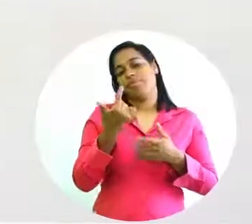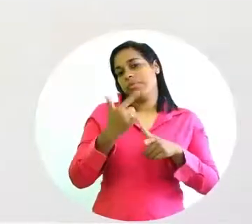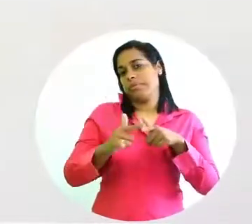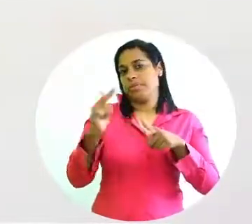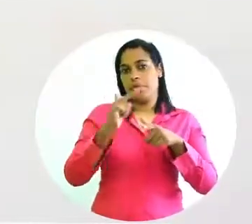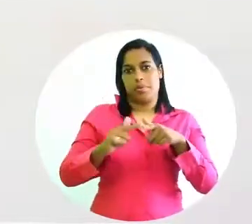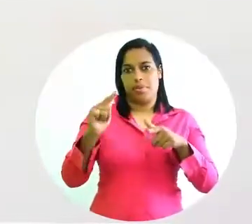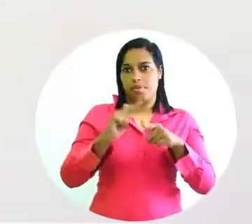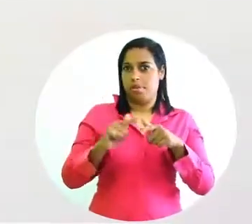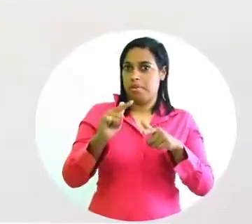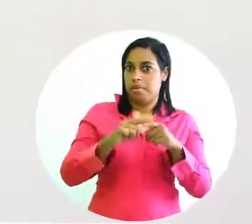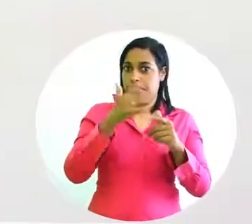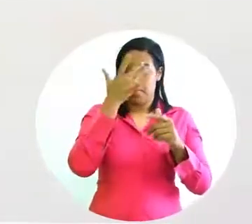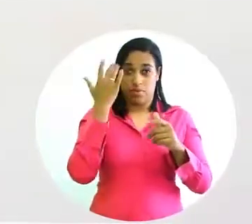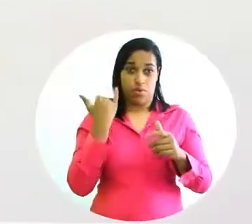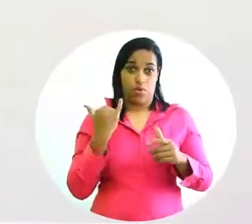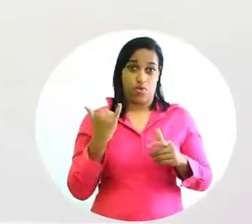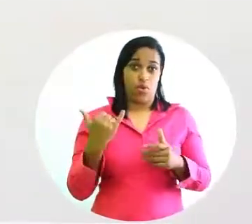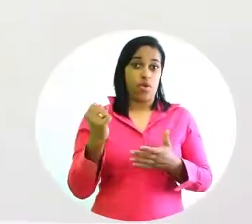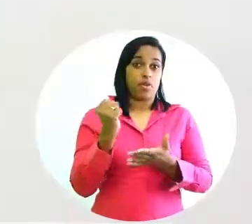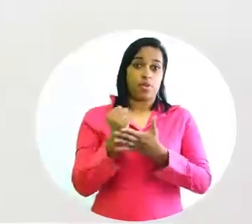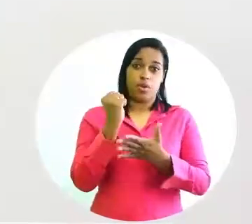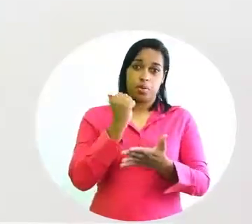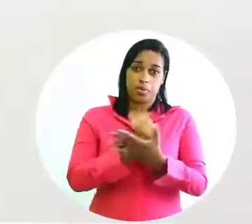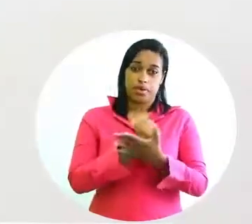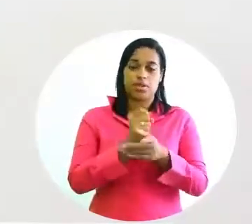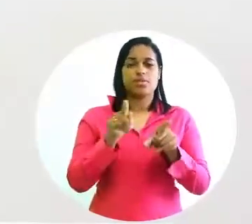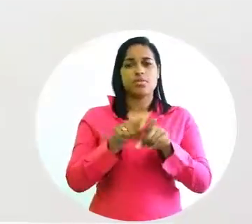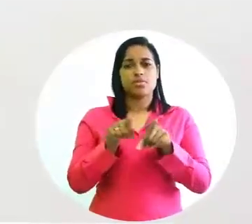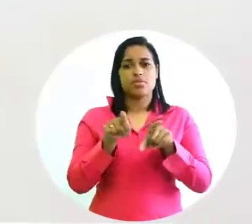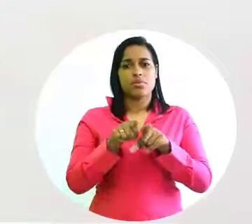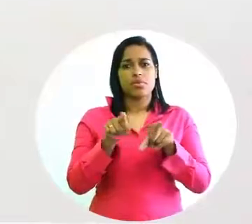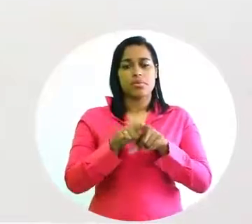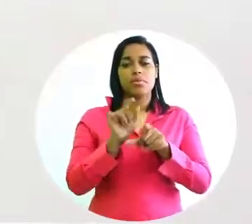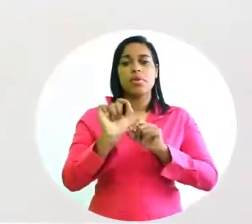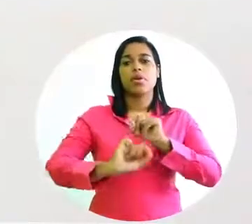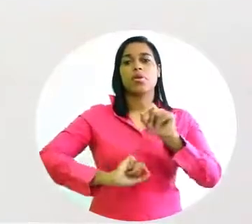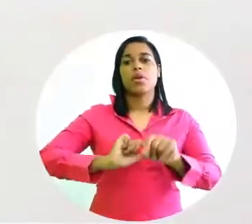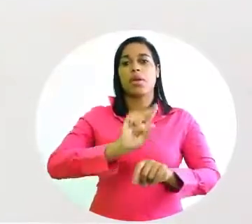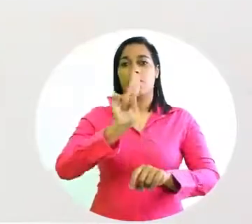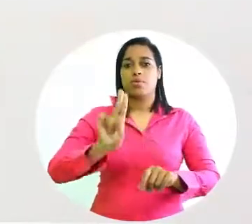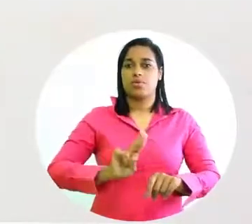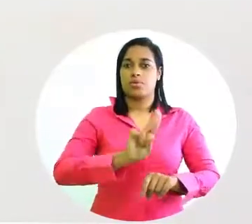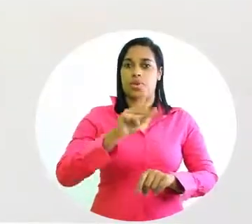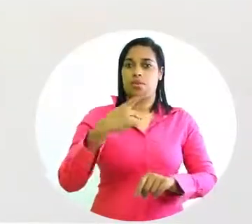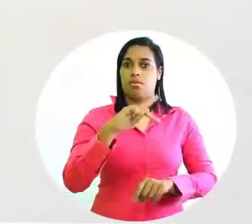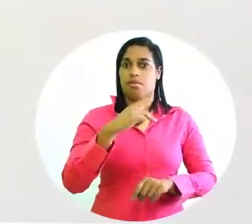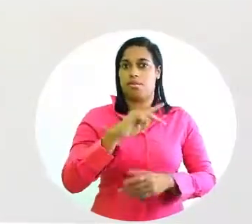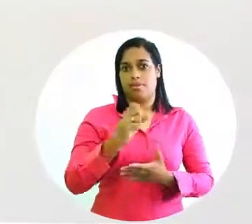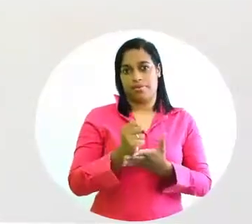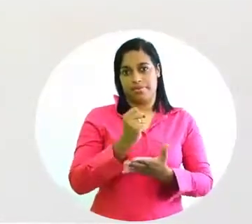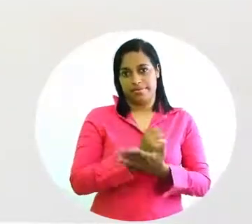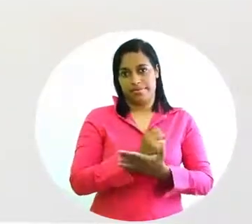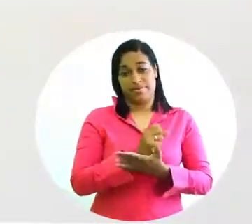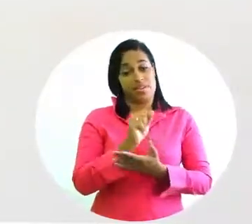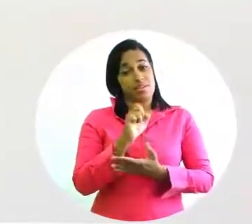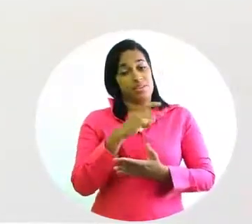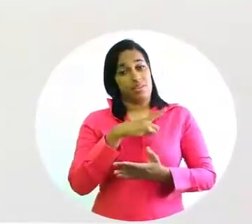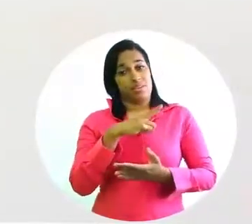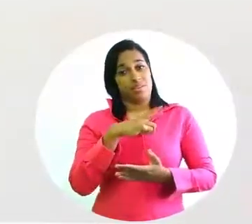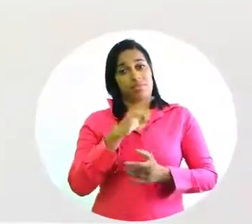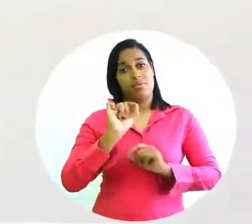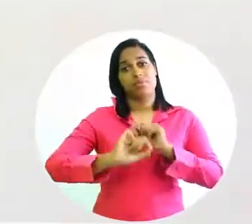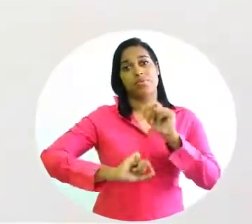cabeça, tanto para quem controla a documentação, quanto para quem seja usuário dela. Quando